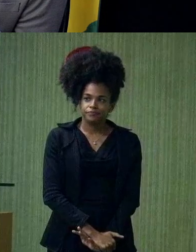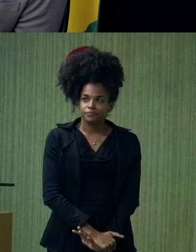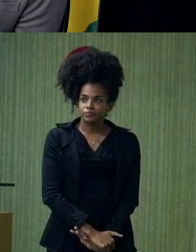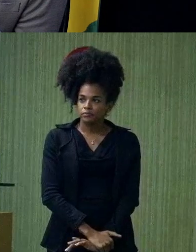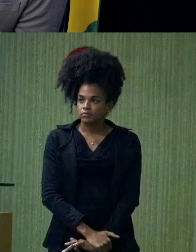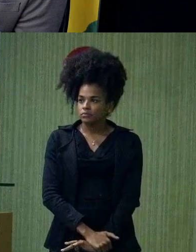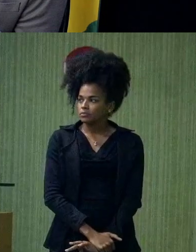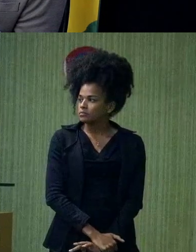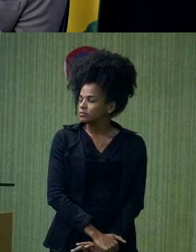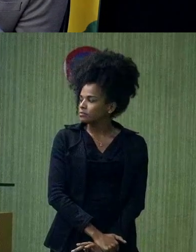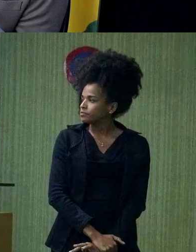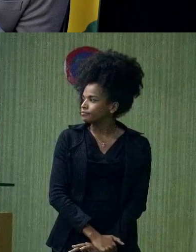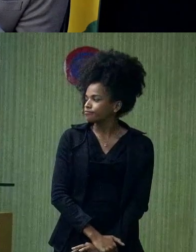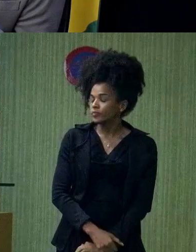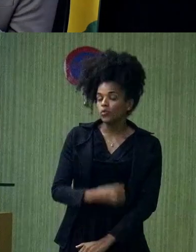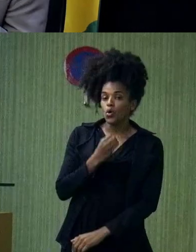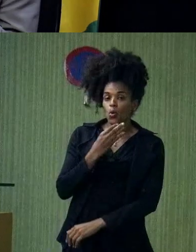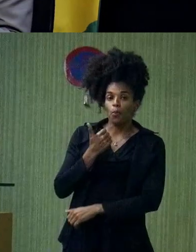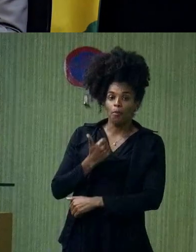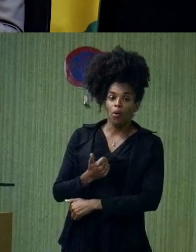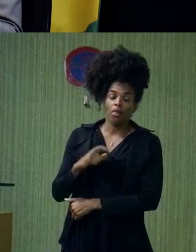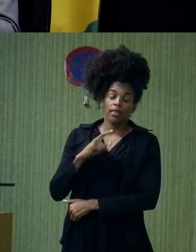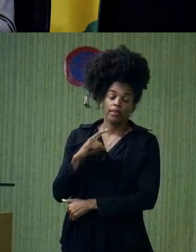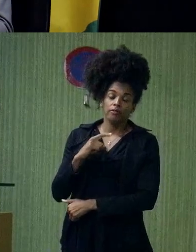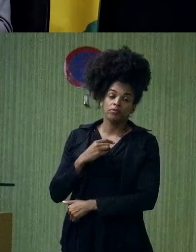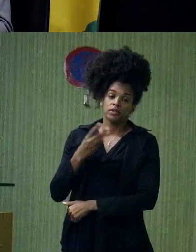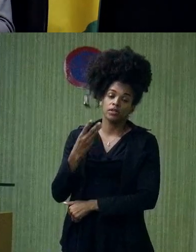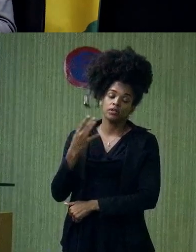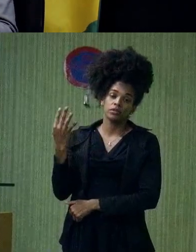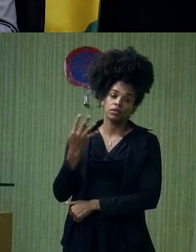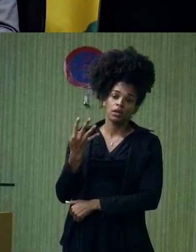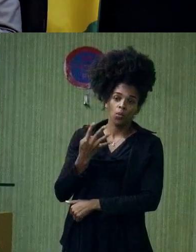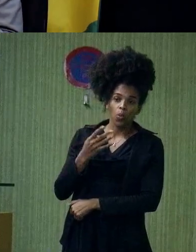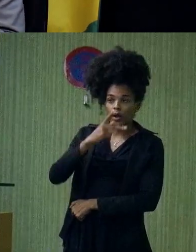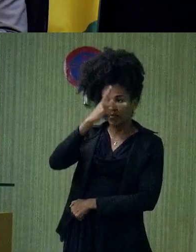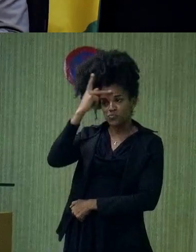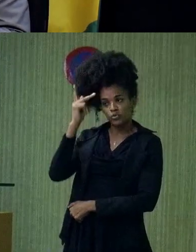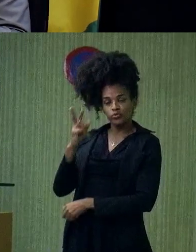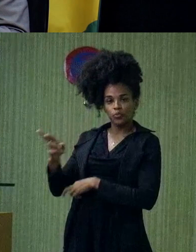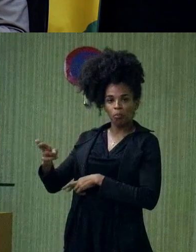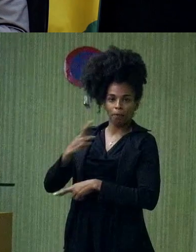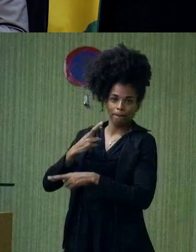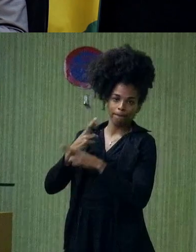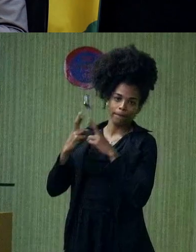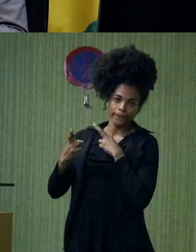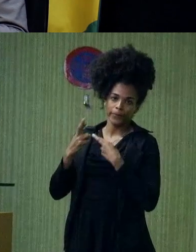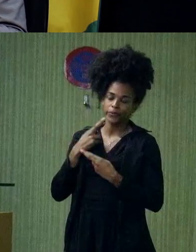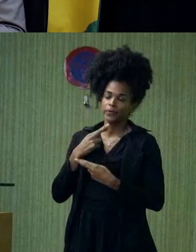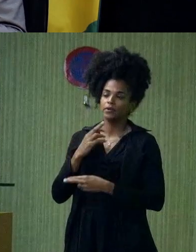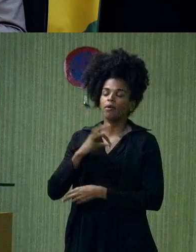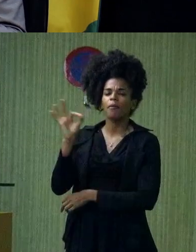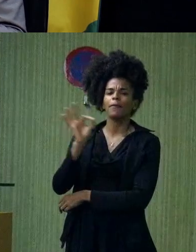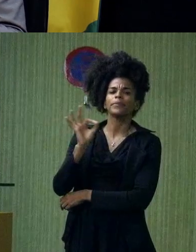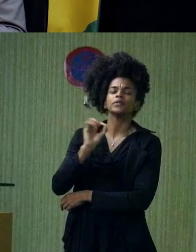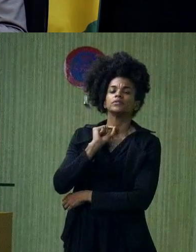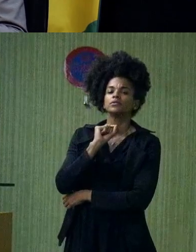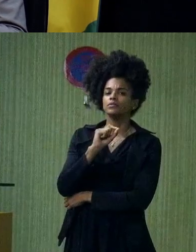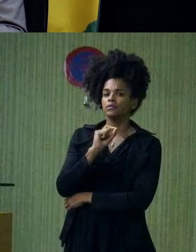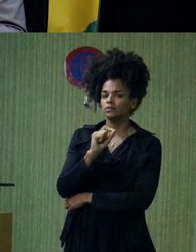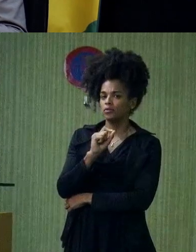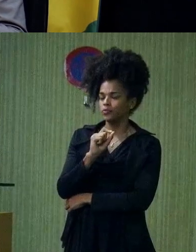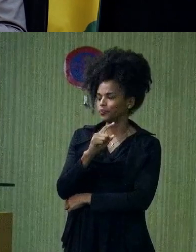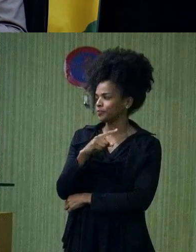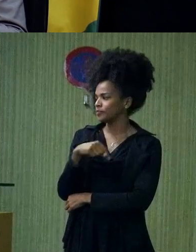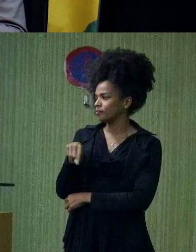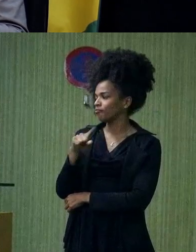gente muito bem pessoal tivemos aqui olha 34 respostas e qual o percentual vejam como vocês